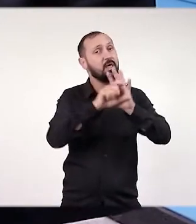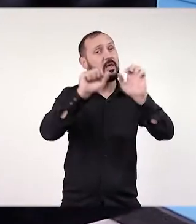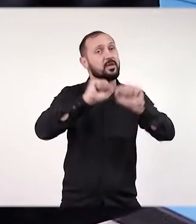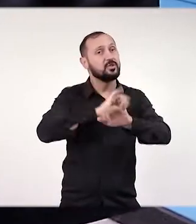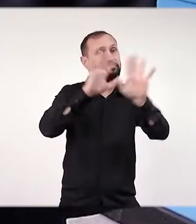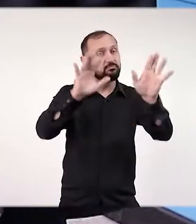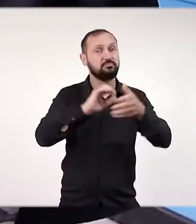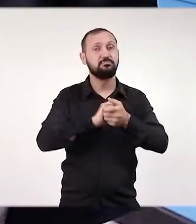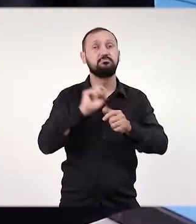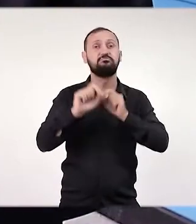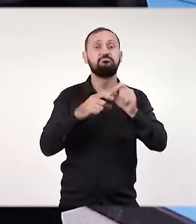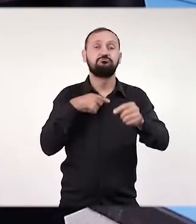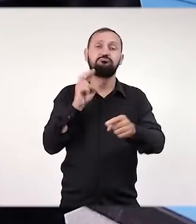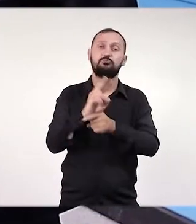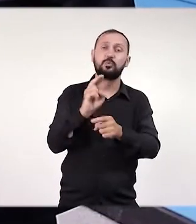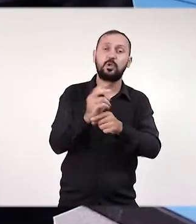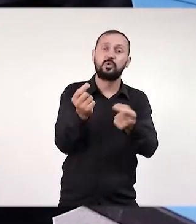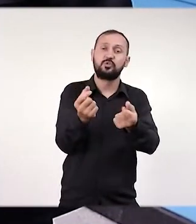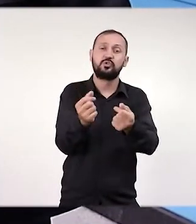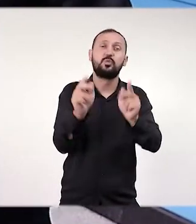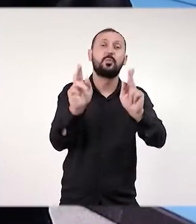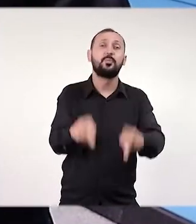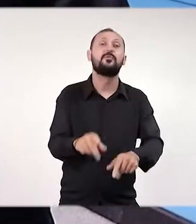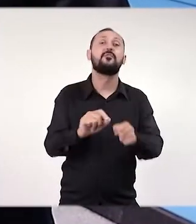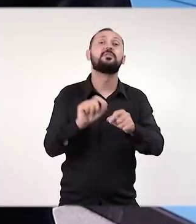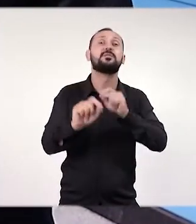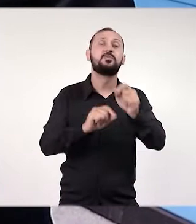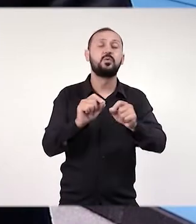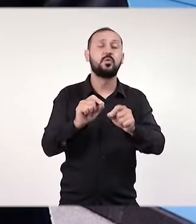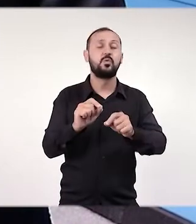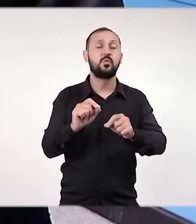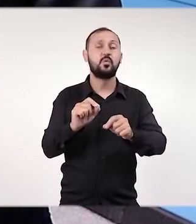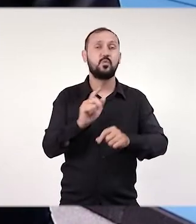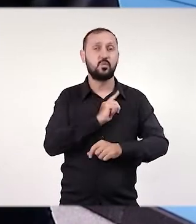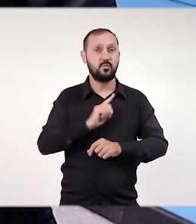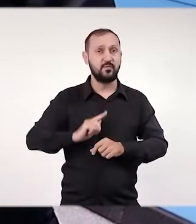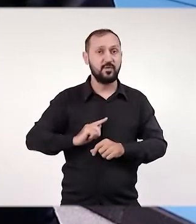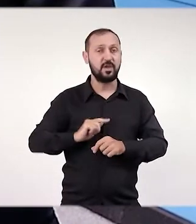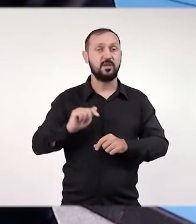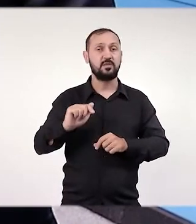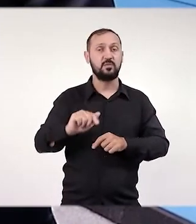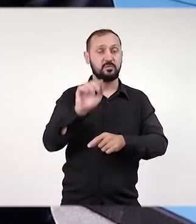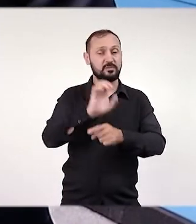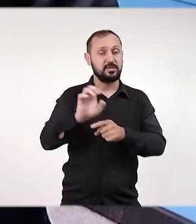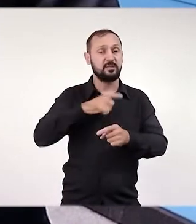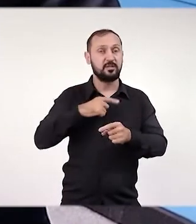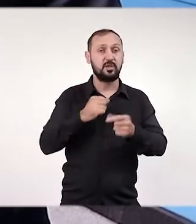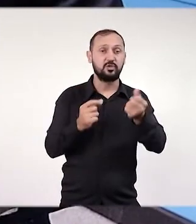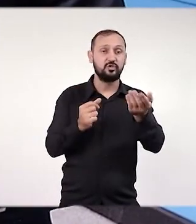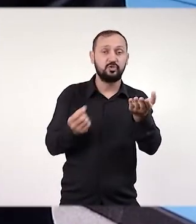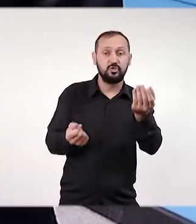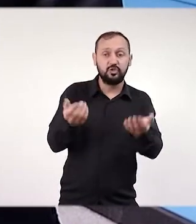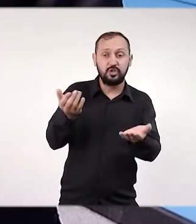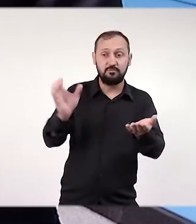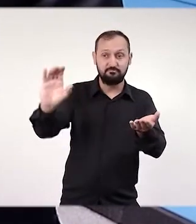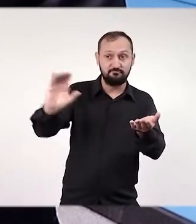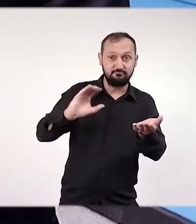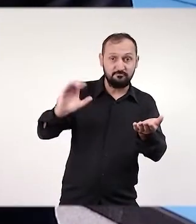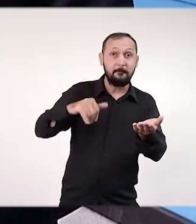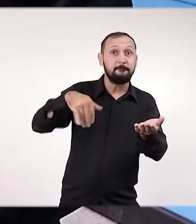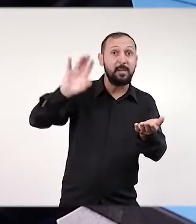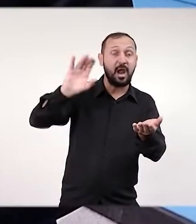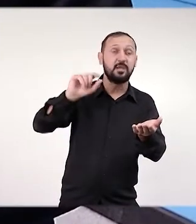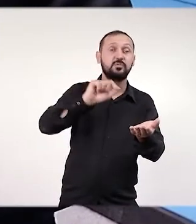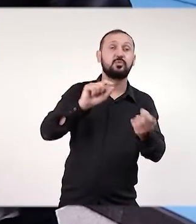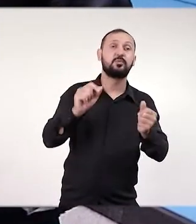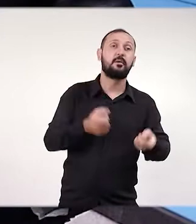que ter um papel principal que é da gestão pública hoje, que é fazer com que o governo tenha menos despesa e mais receita, equilibrar